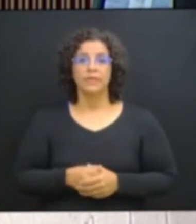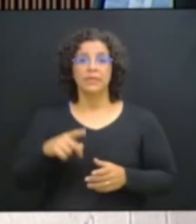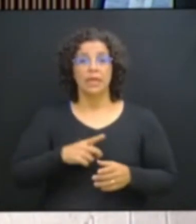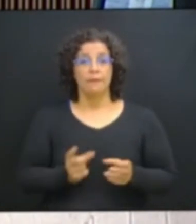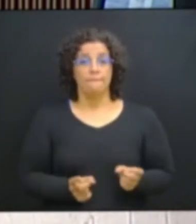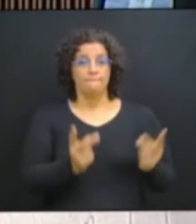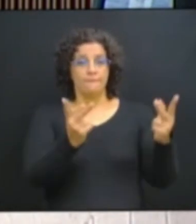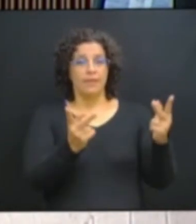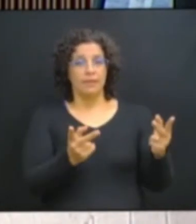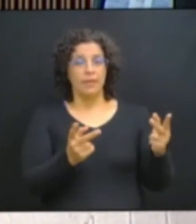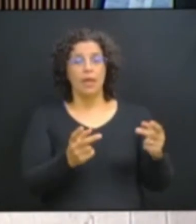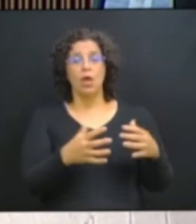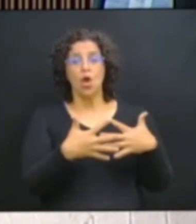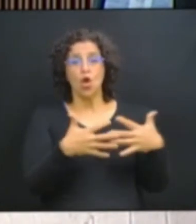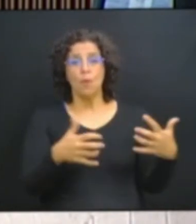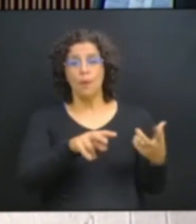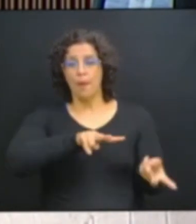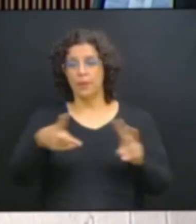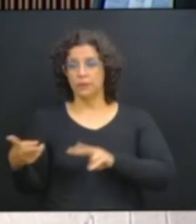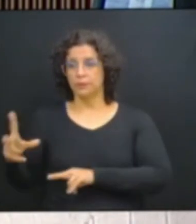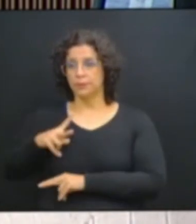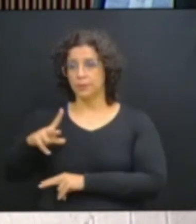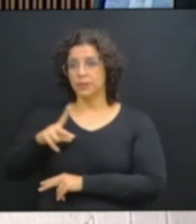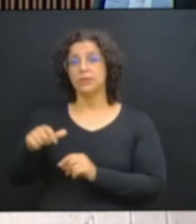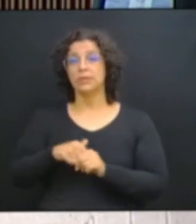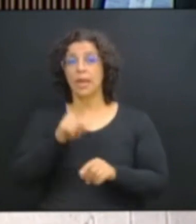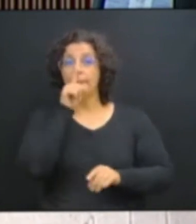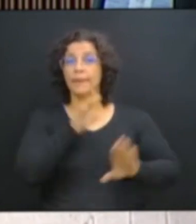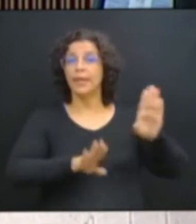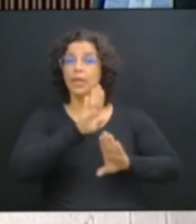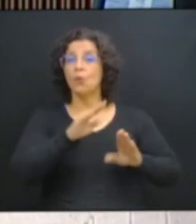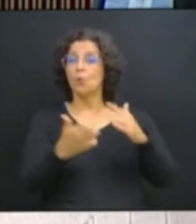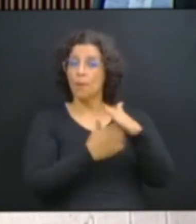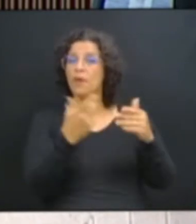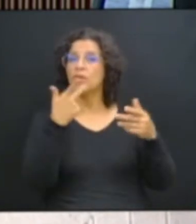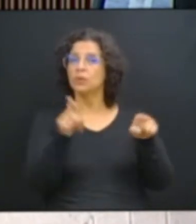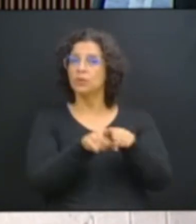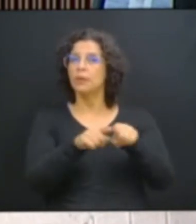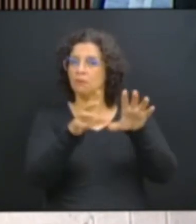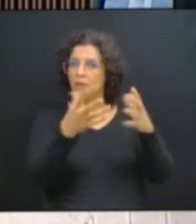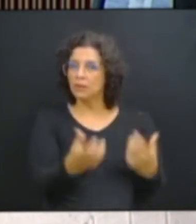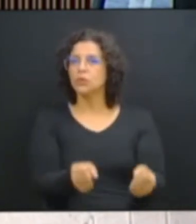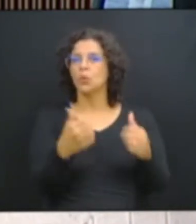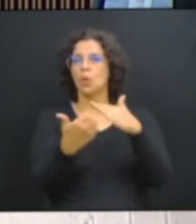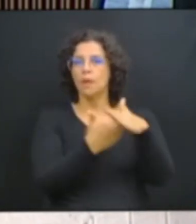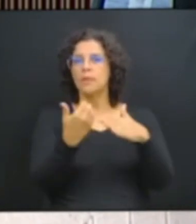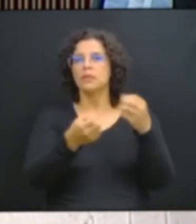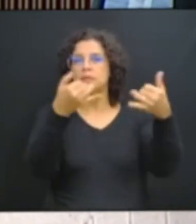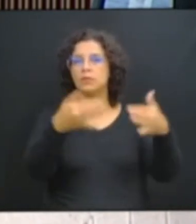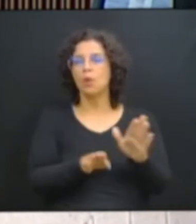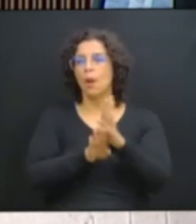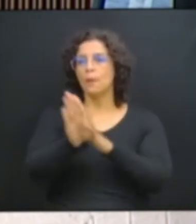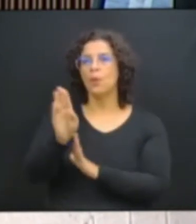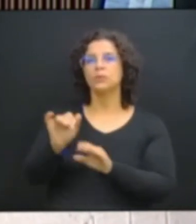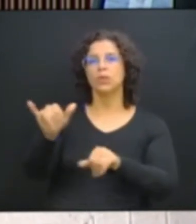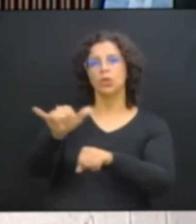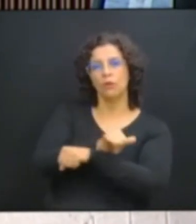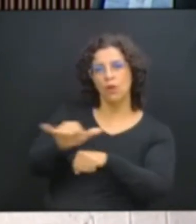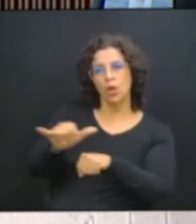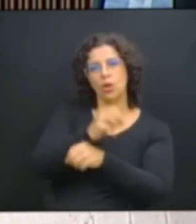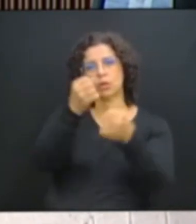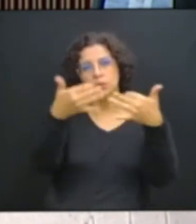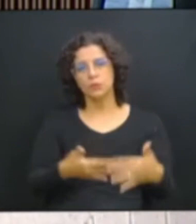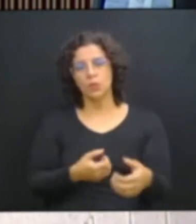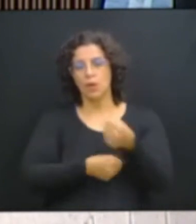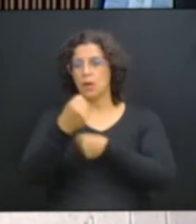da Copel ainda é considerada um fator de risco pela própria empresa, como admitiu a empresa à Bolsa de Valores de Nova York no